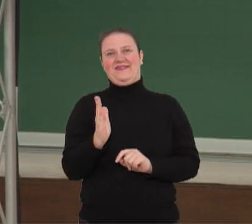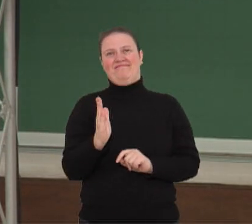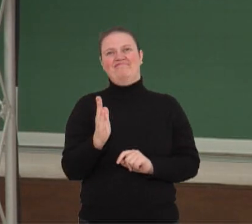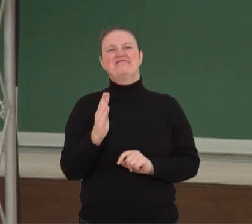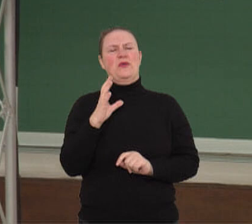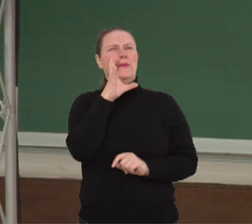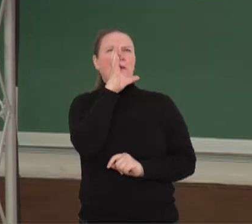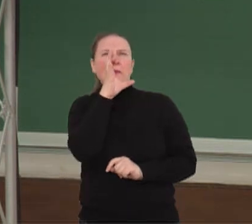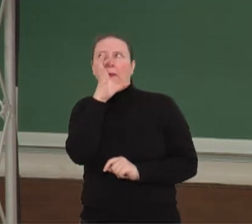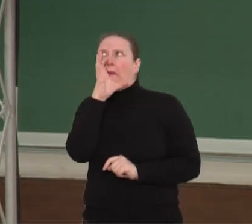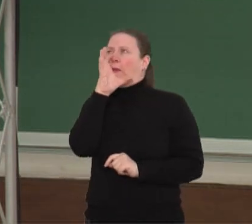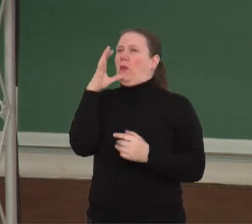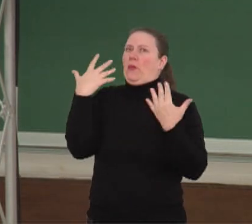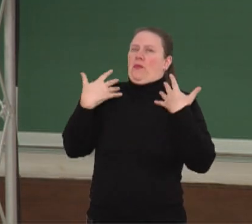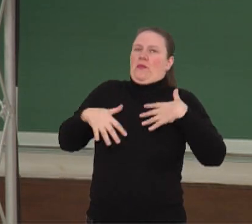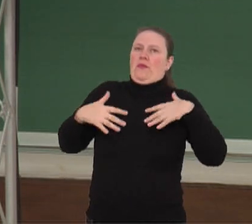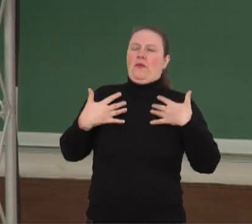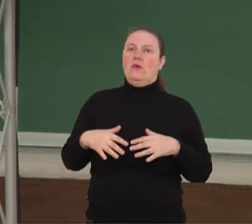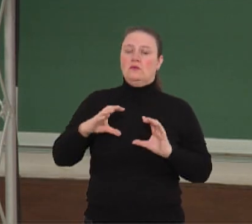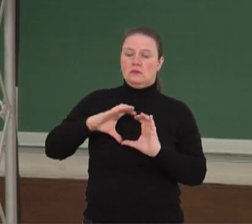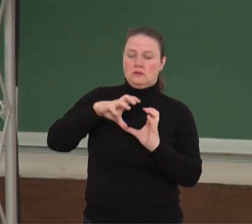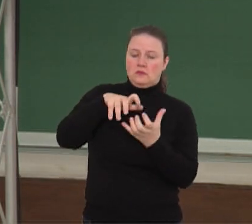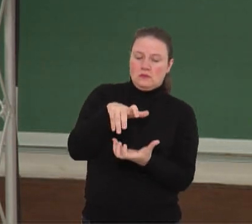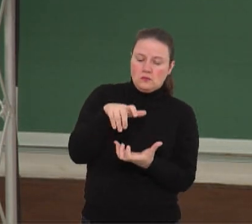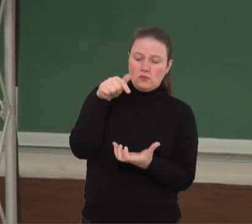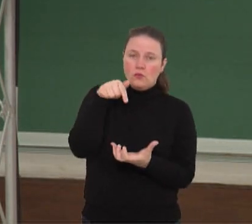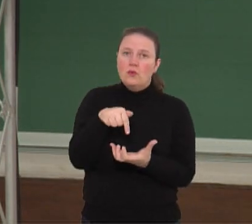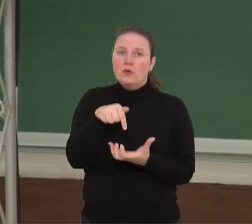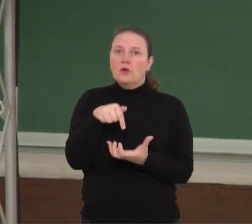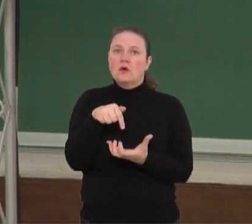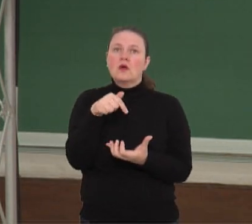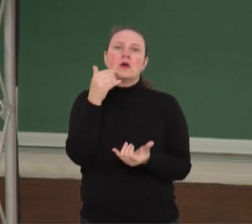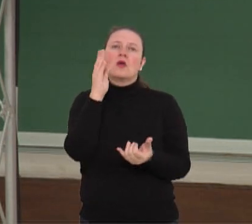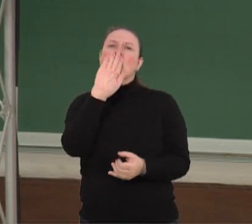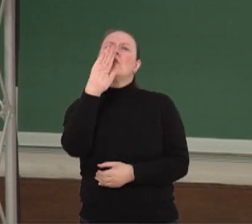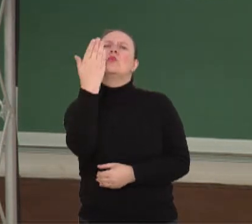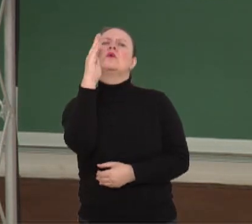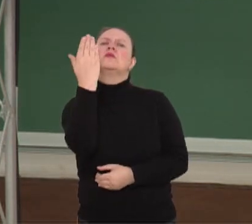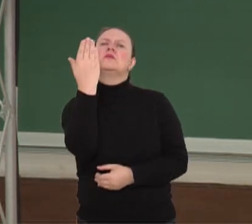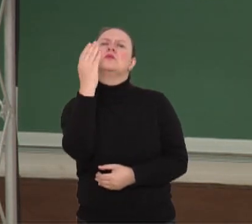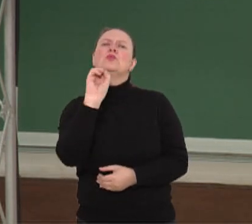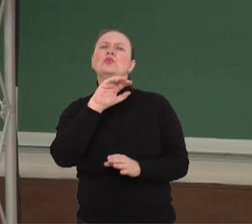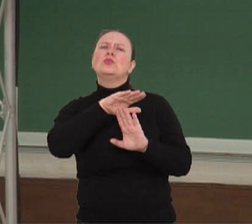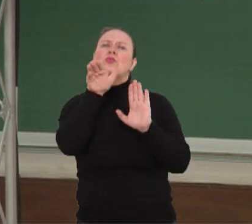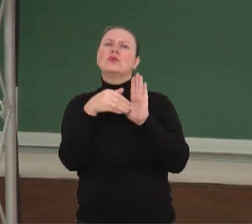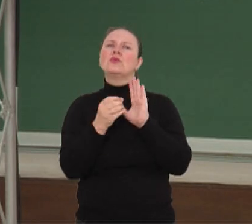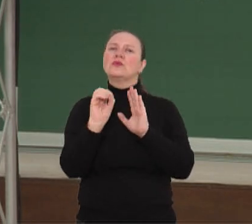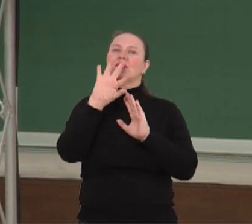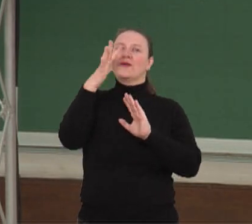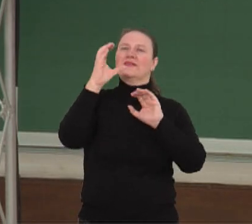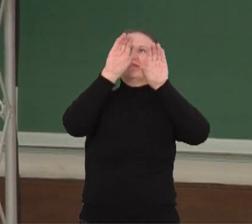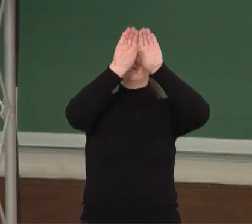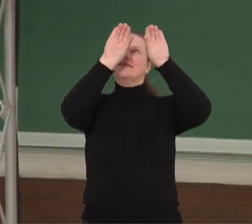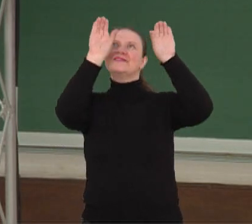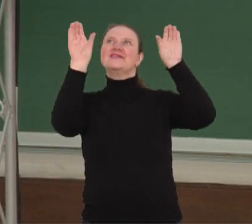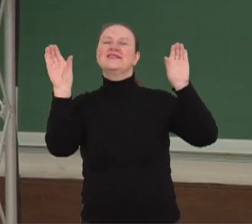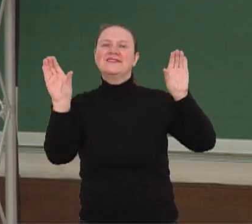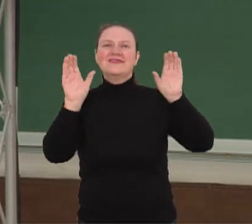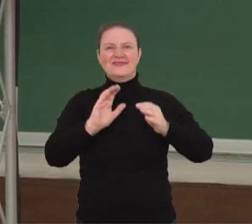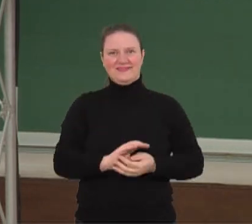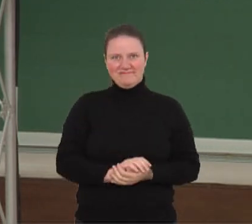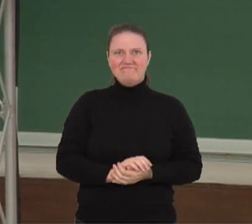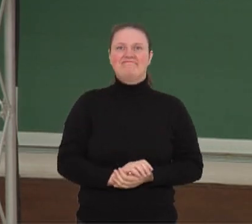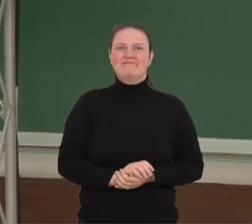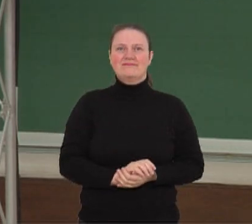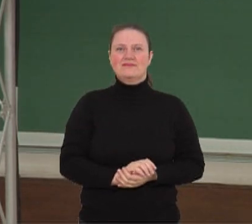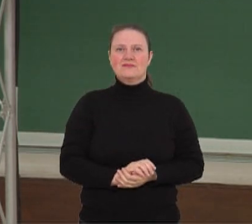E principalmente aquela frase, a Terra é um espelho do que se passa no céu. O método científico